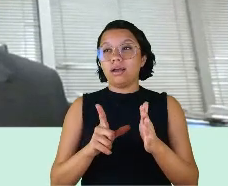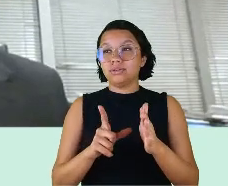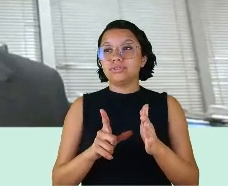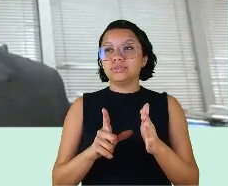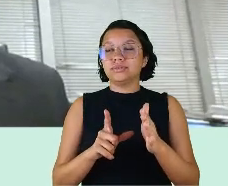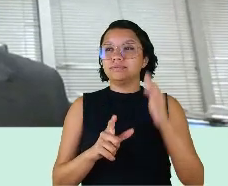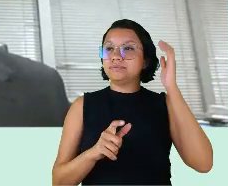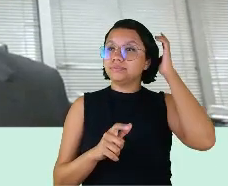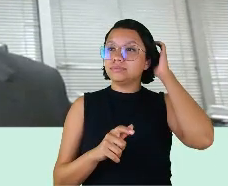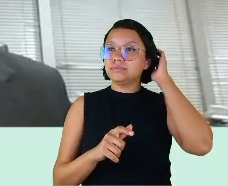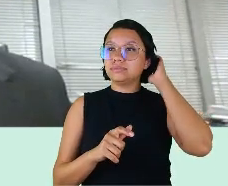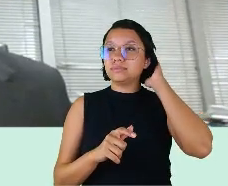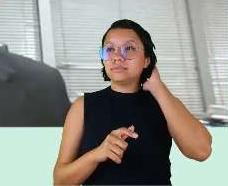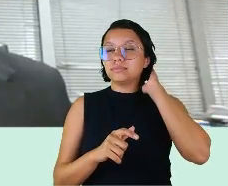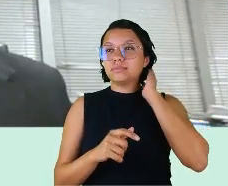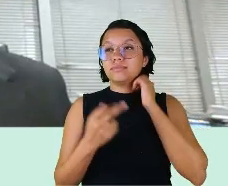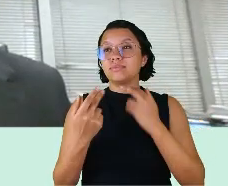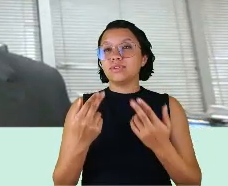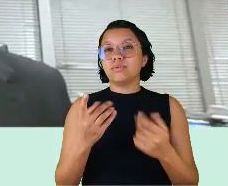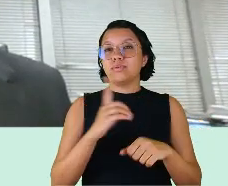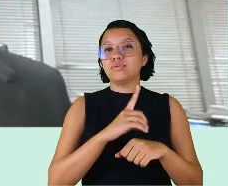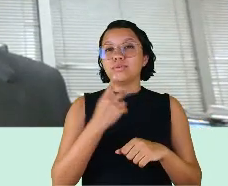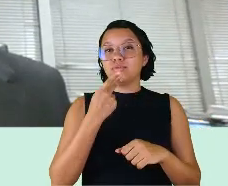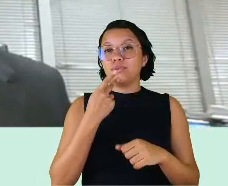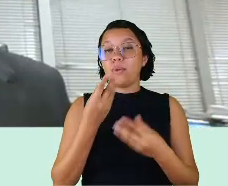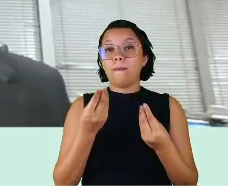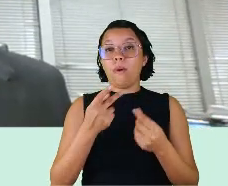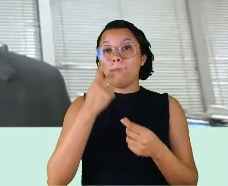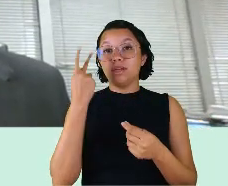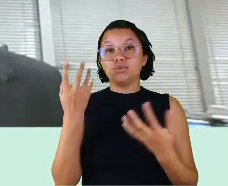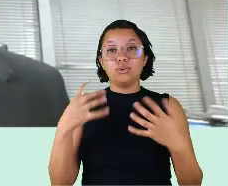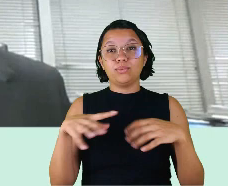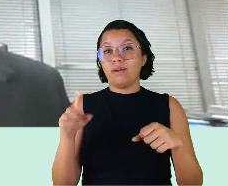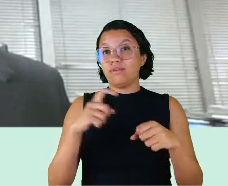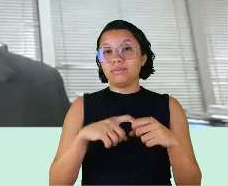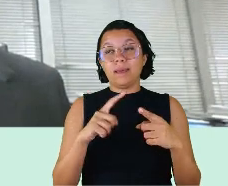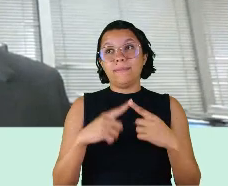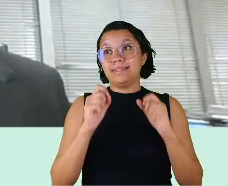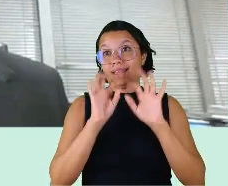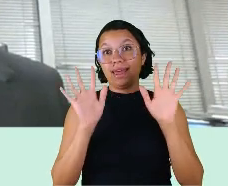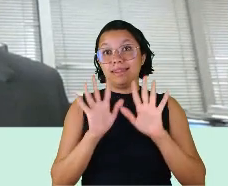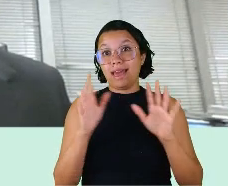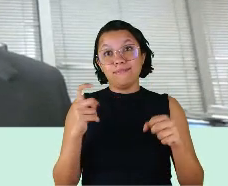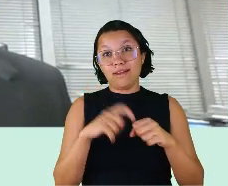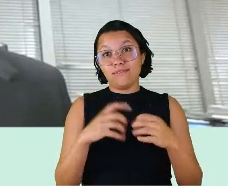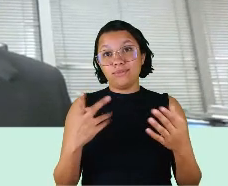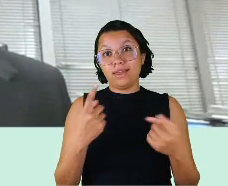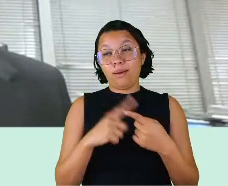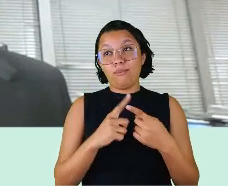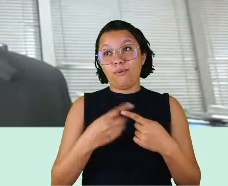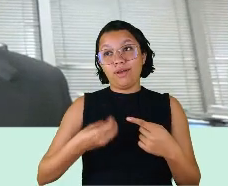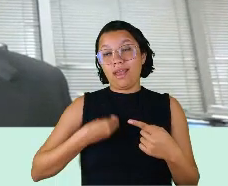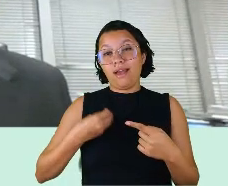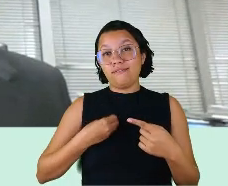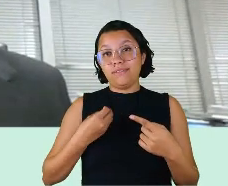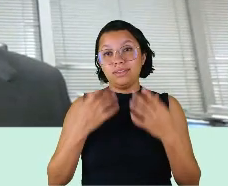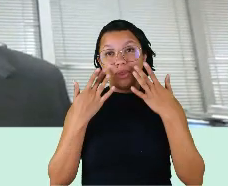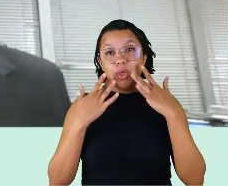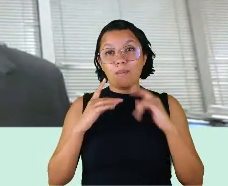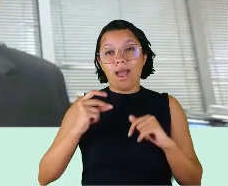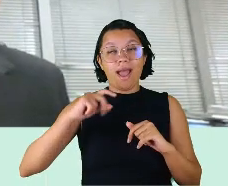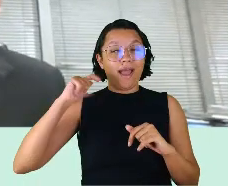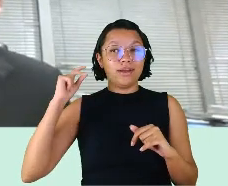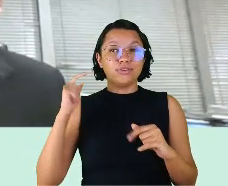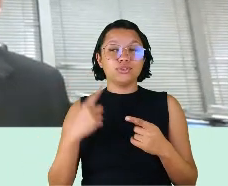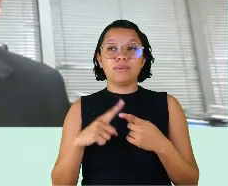né? Como a doutora Marisa colocou, muita gente não quer voltar, mas vai ter que voltar, obviamente, porque a vida volta para a normalidade